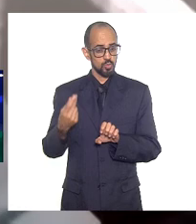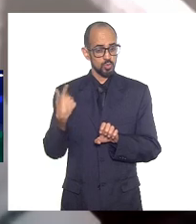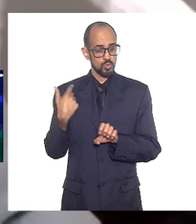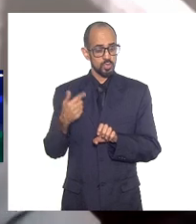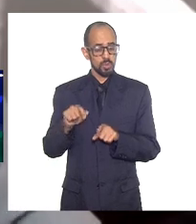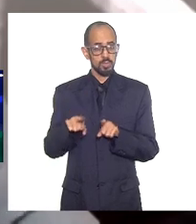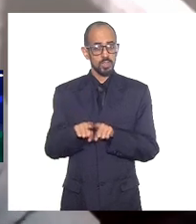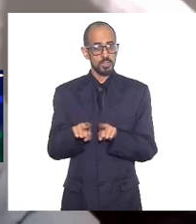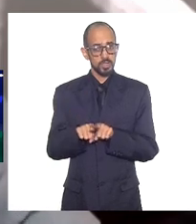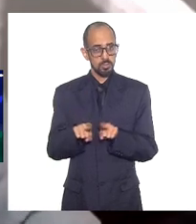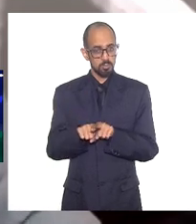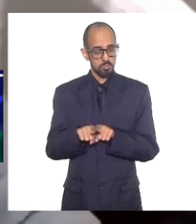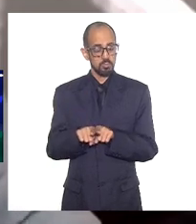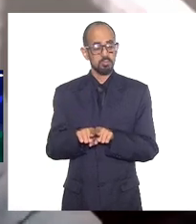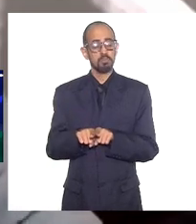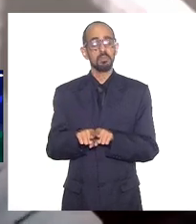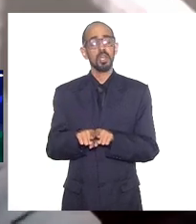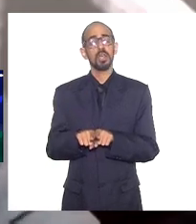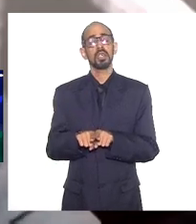mas